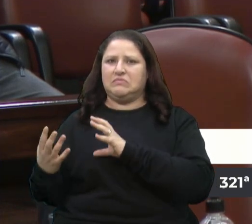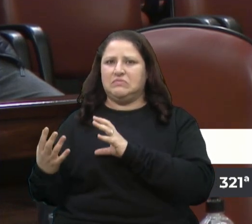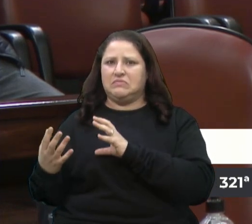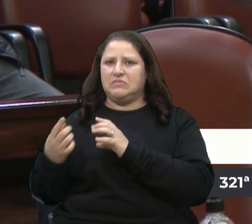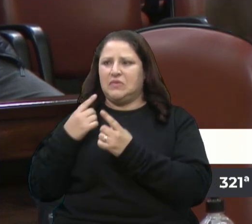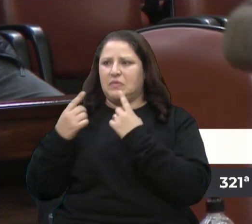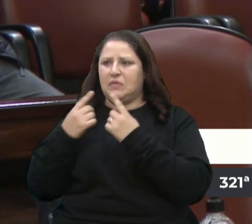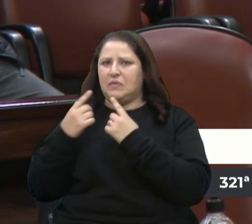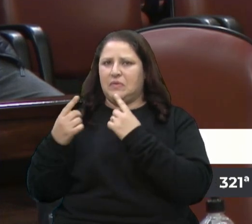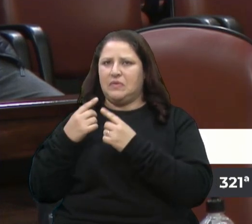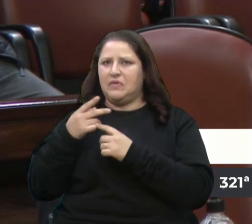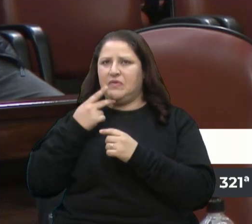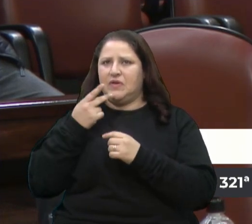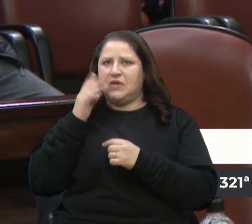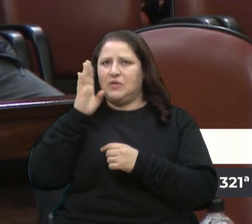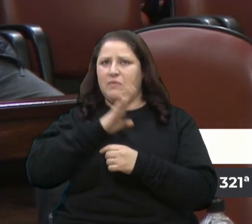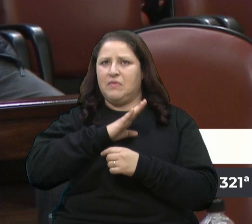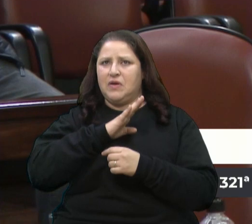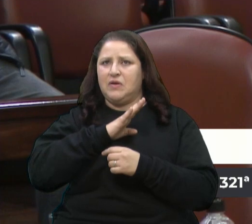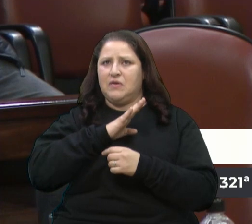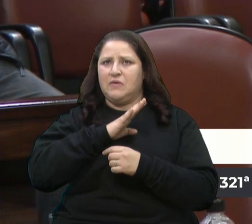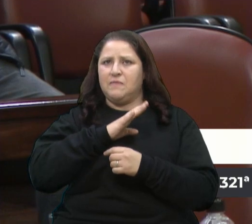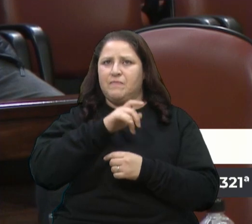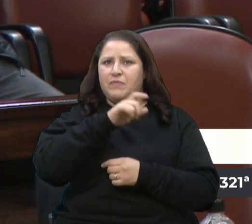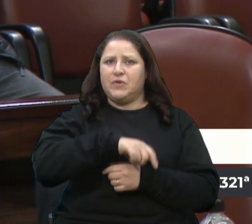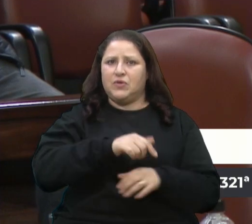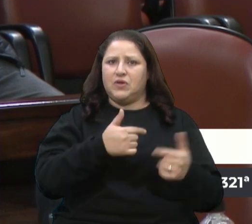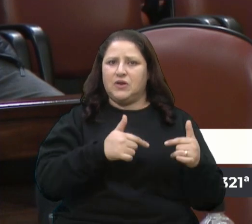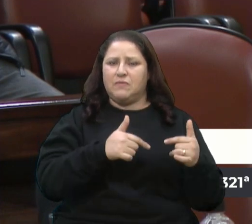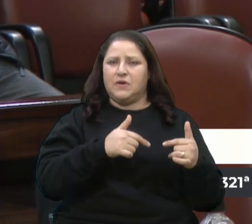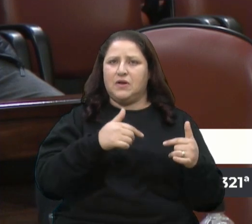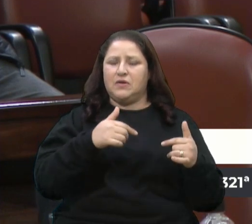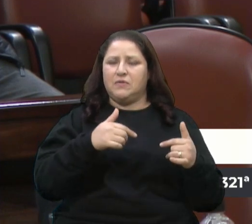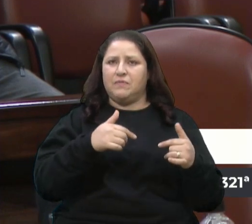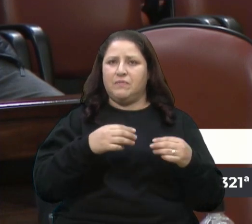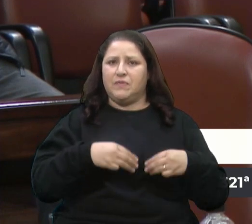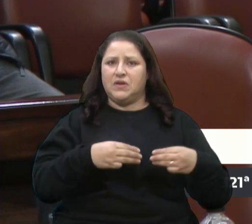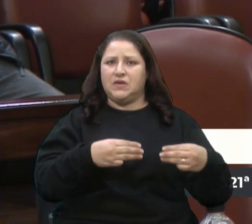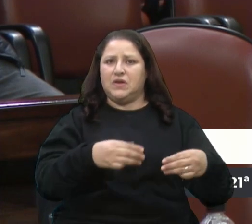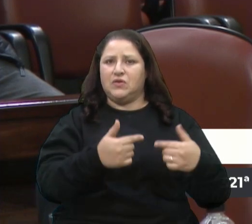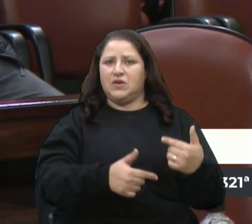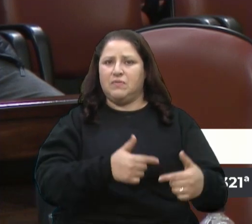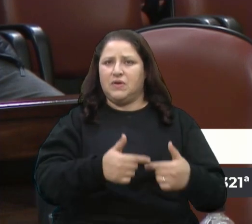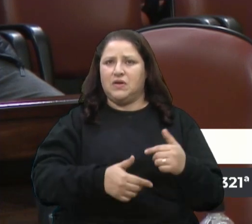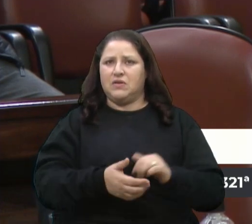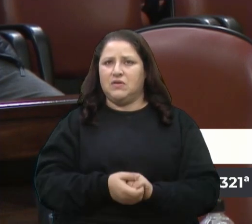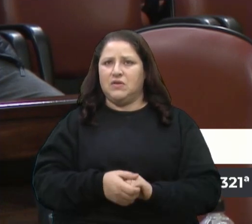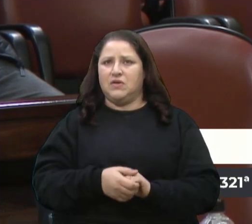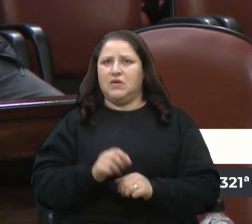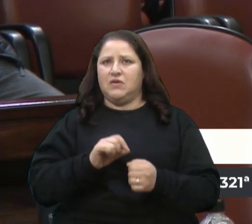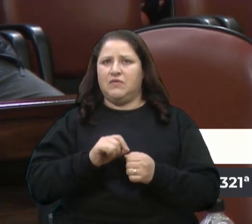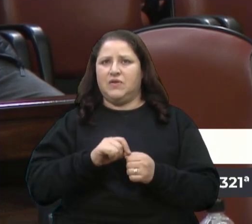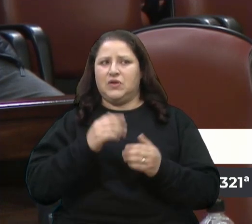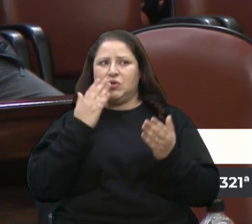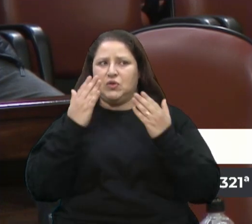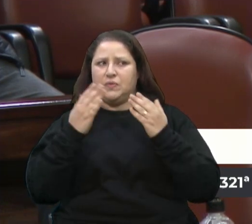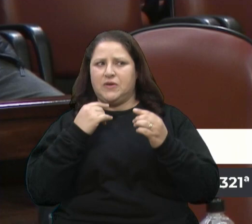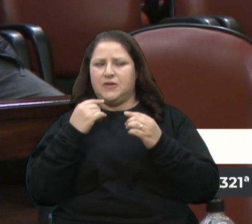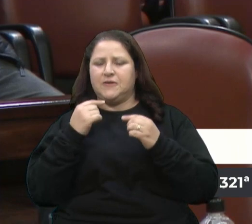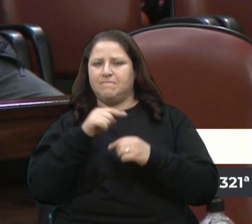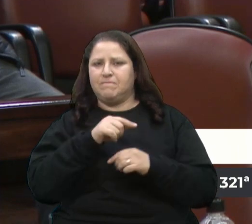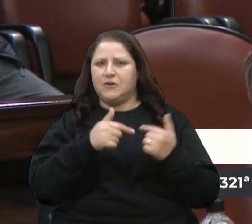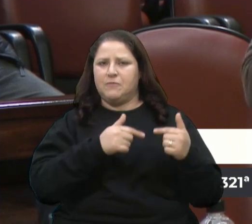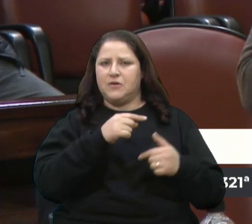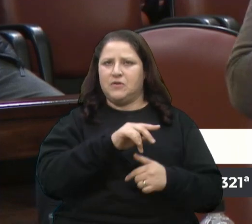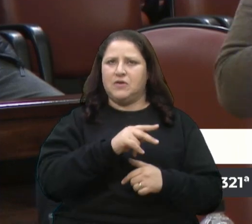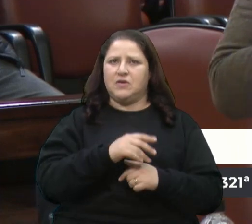aqui da pasta que o Vânia Esquadra do Ministério do Trabalho. Botando em suspeita todo o trabalho dele, aí o Socella teve que dizer o seguinte, olha, isso aqui não